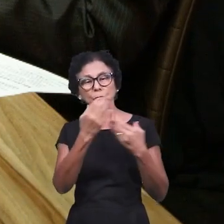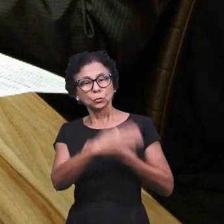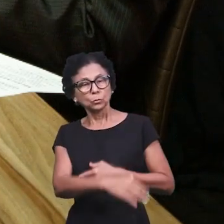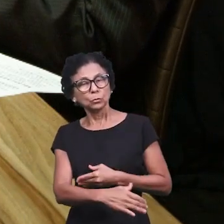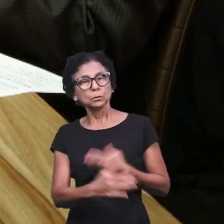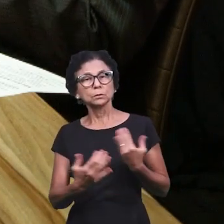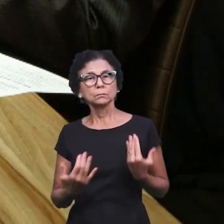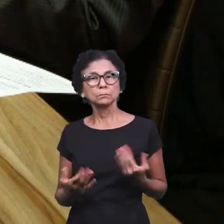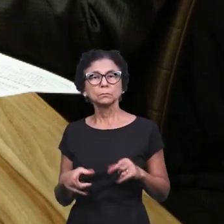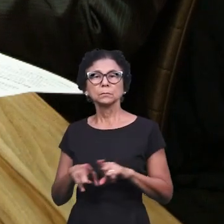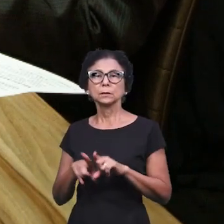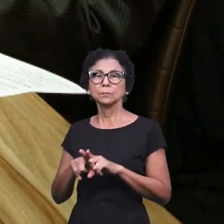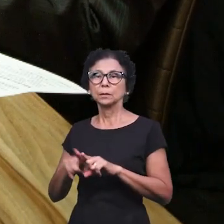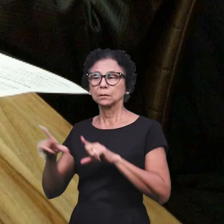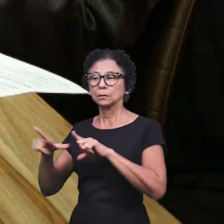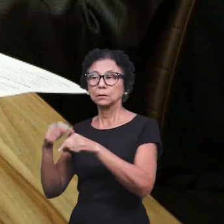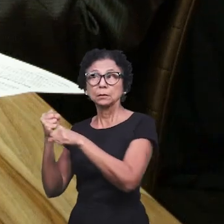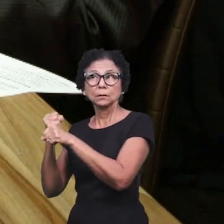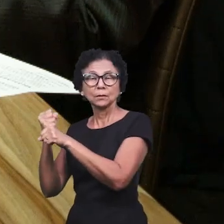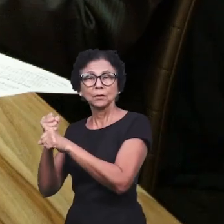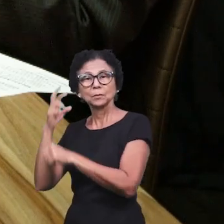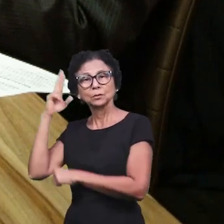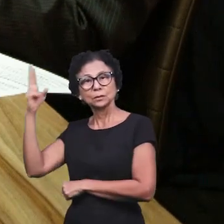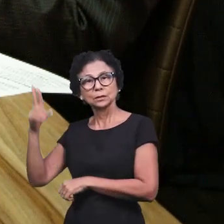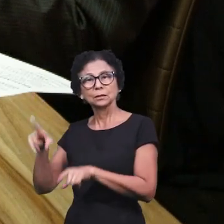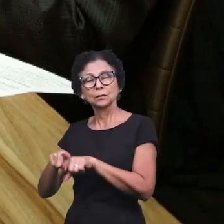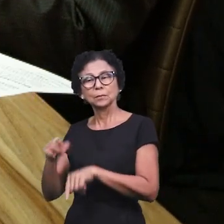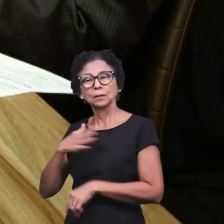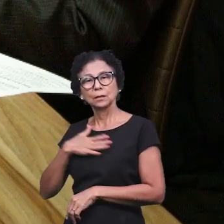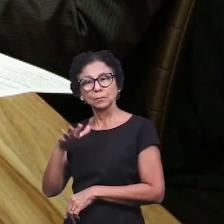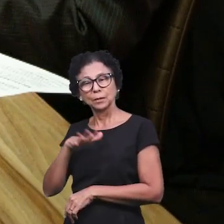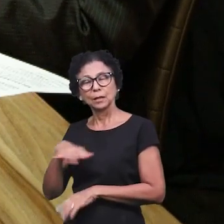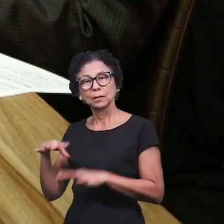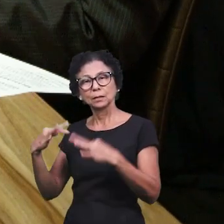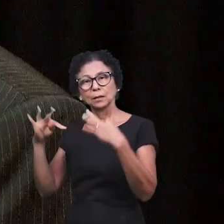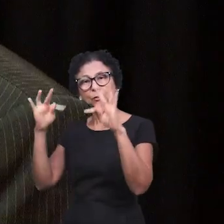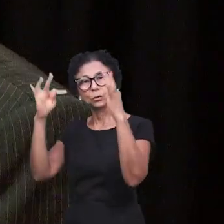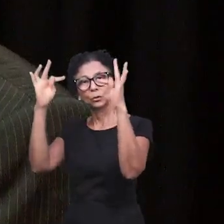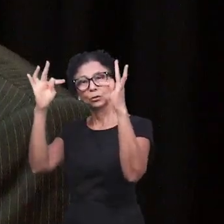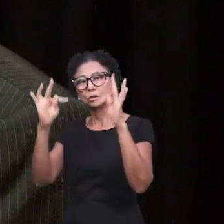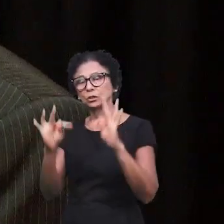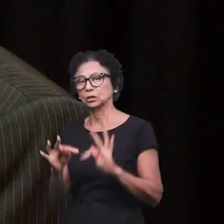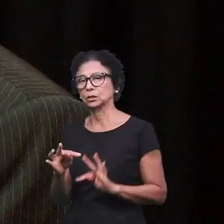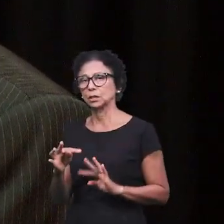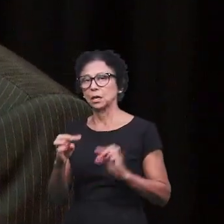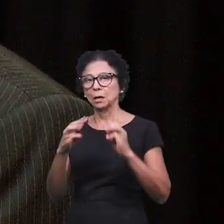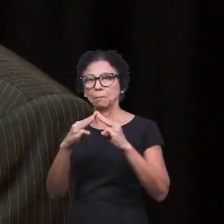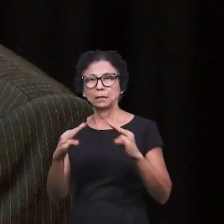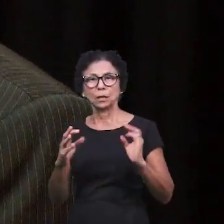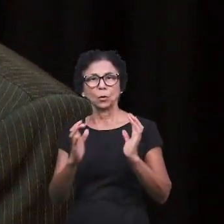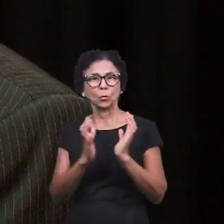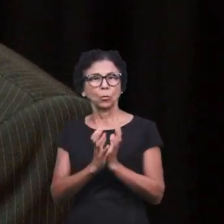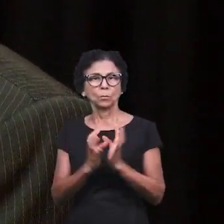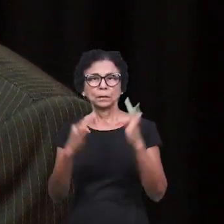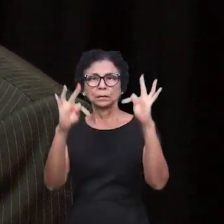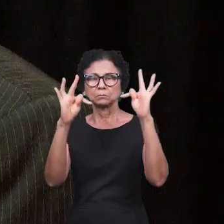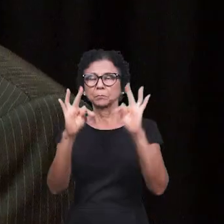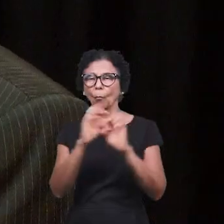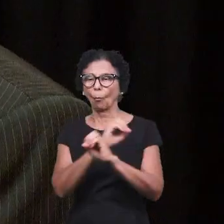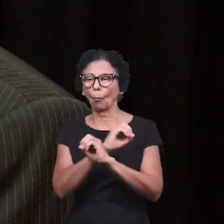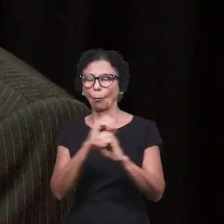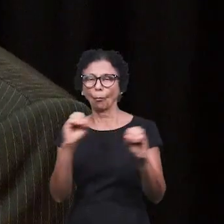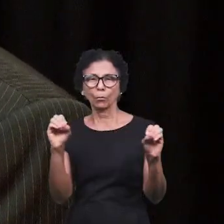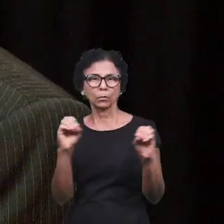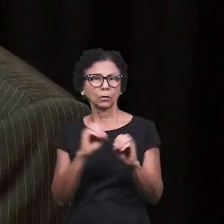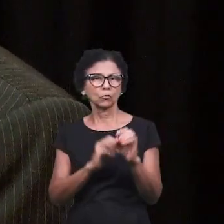para concurso com oferecer algo ao Senhor também na minha área, que era a área de tecnologia. Manaim não tinha uma equipe